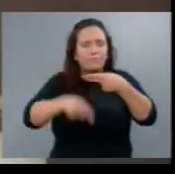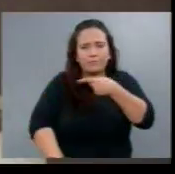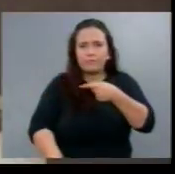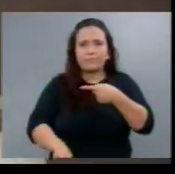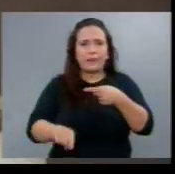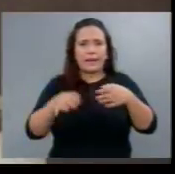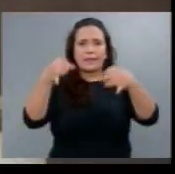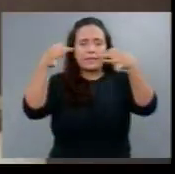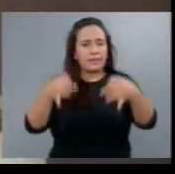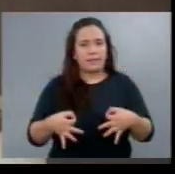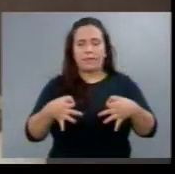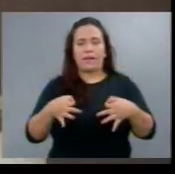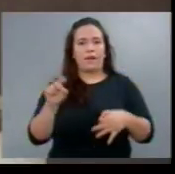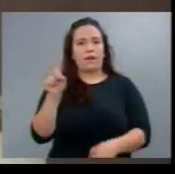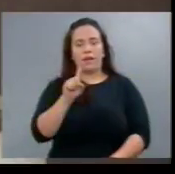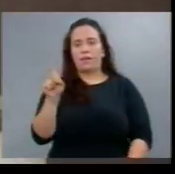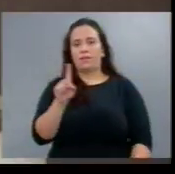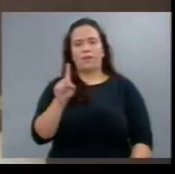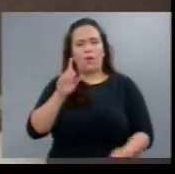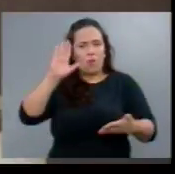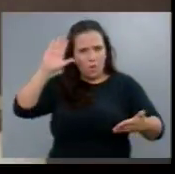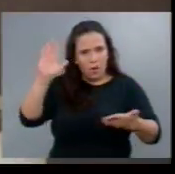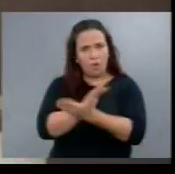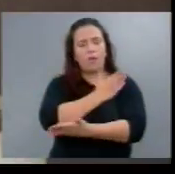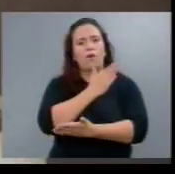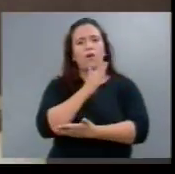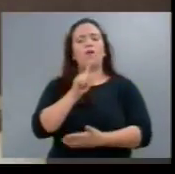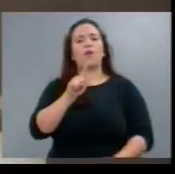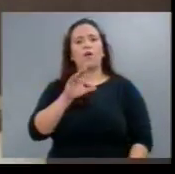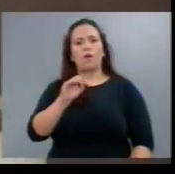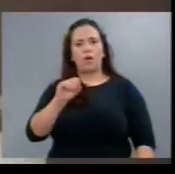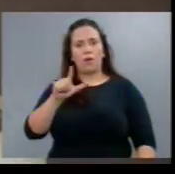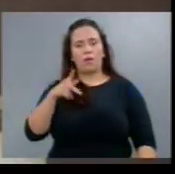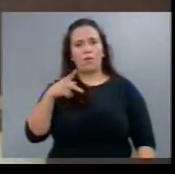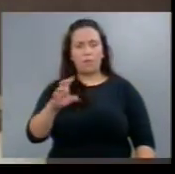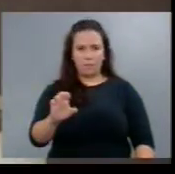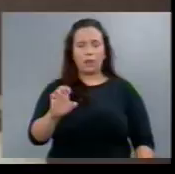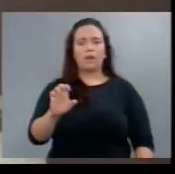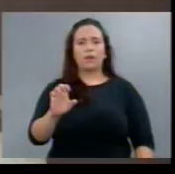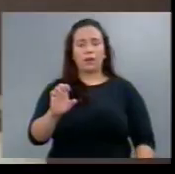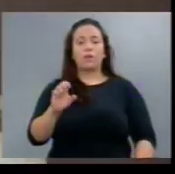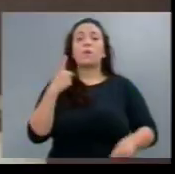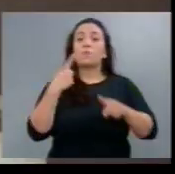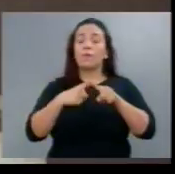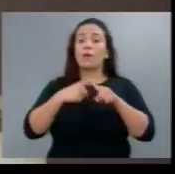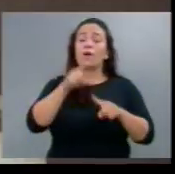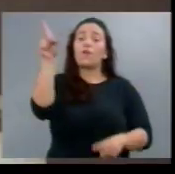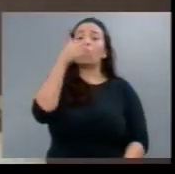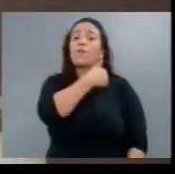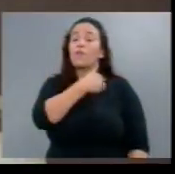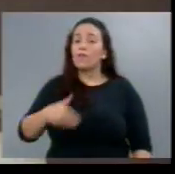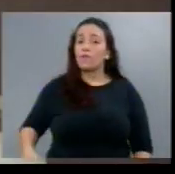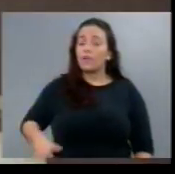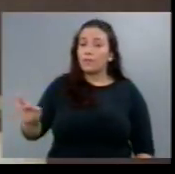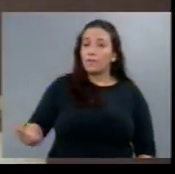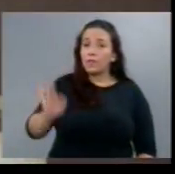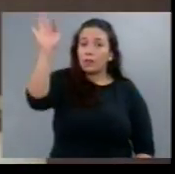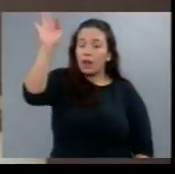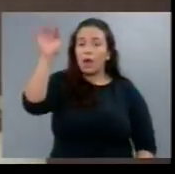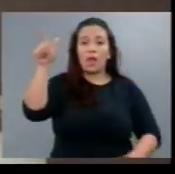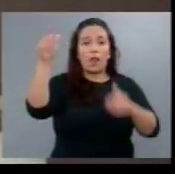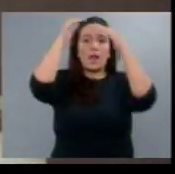Uma agenda destas só pode ser levada a cabo por um governo que